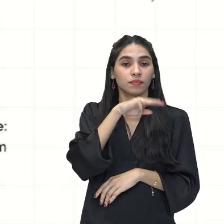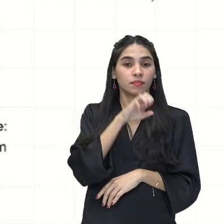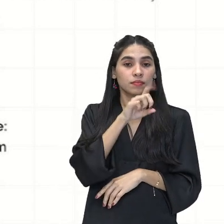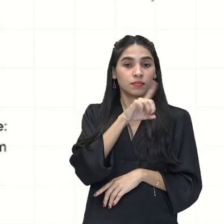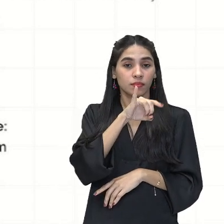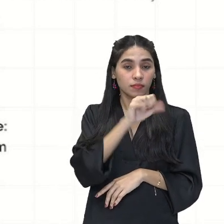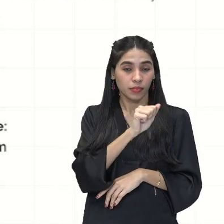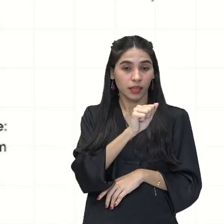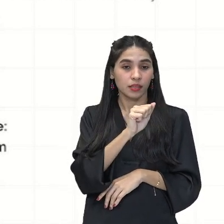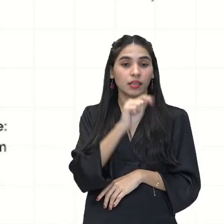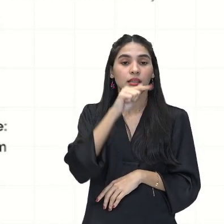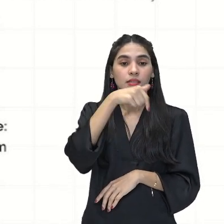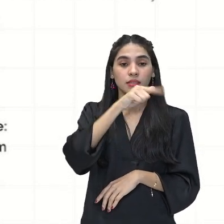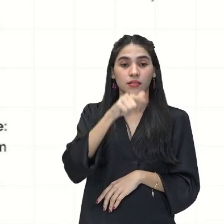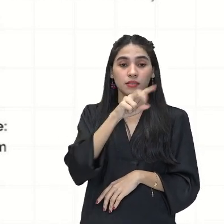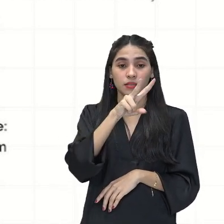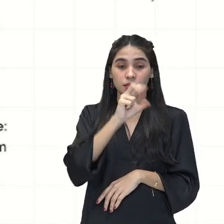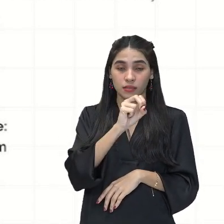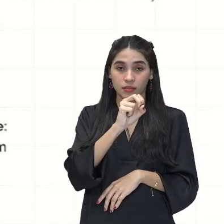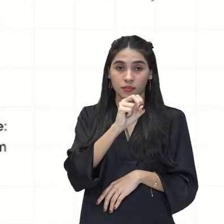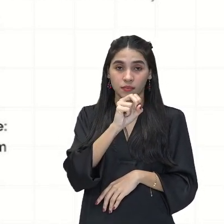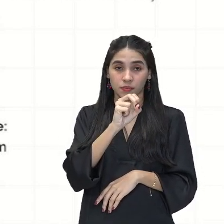dos alunos foi de